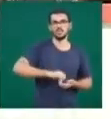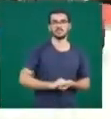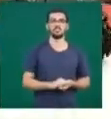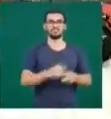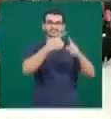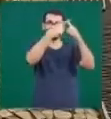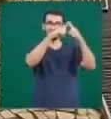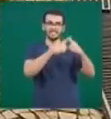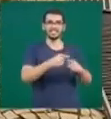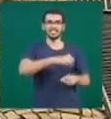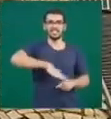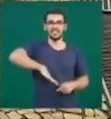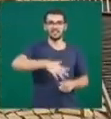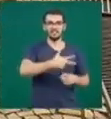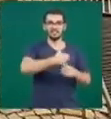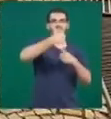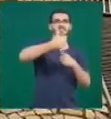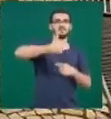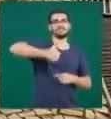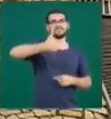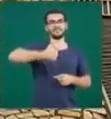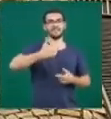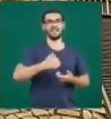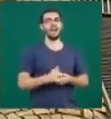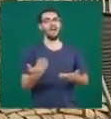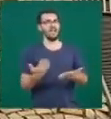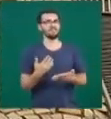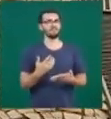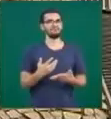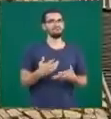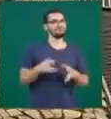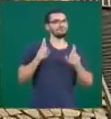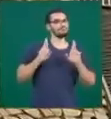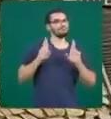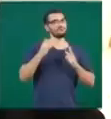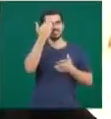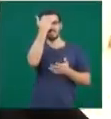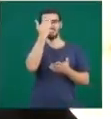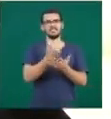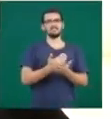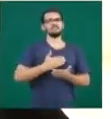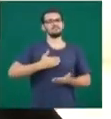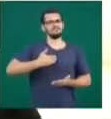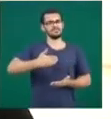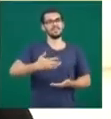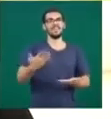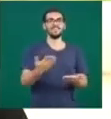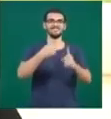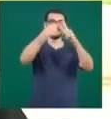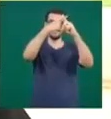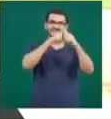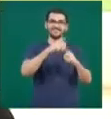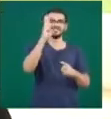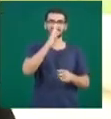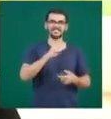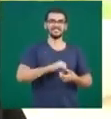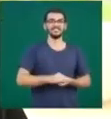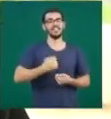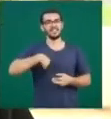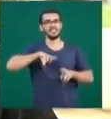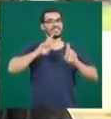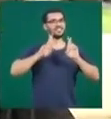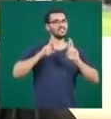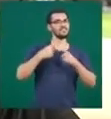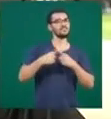o primeiro lugar. Agora seguem confiantes para a fase nacional. As expectativas são grandes, já que a gente teve uma oportunidade de